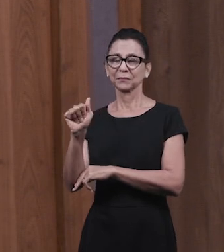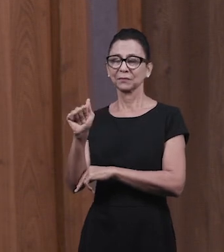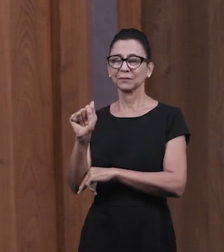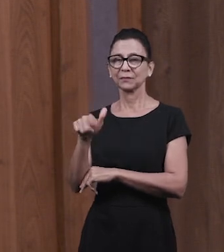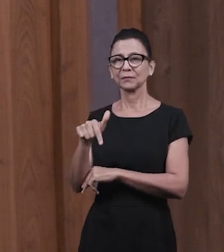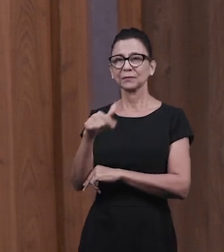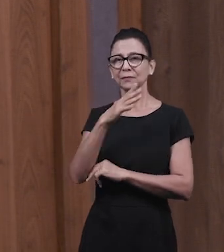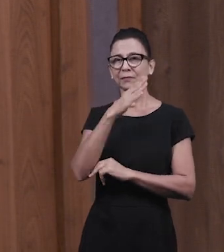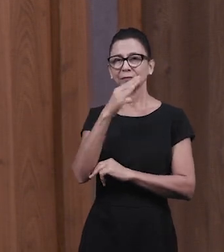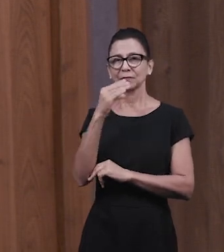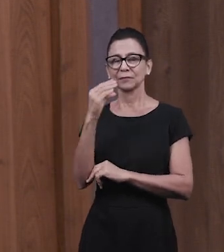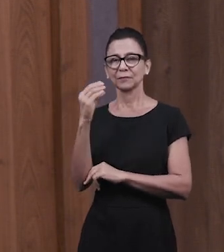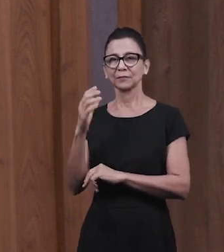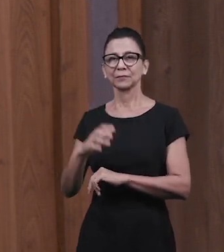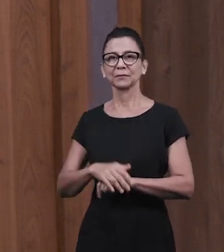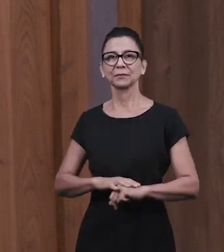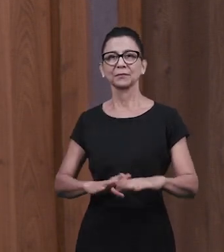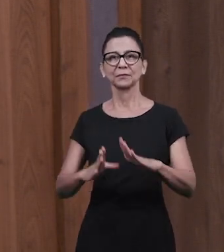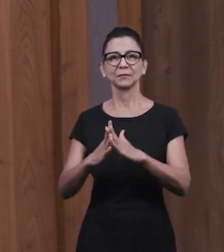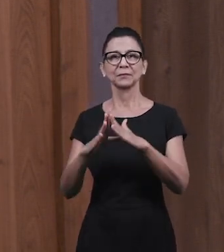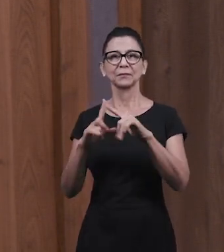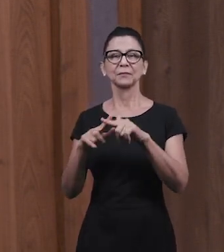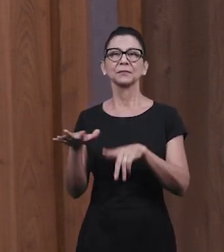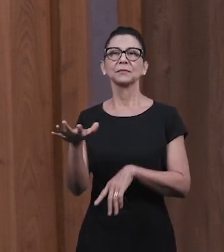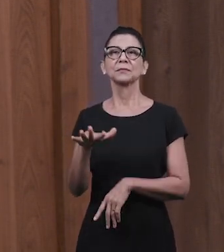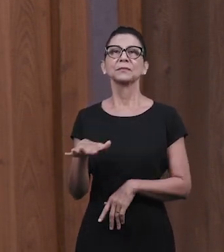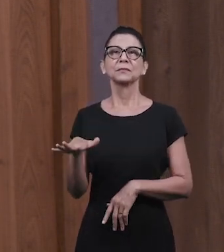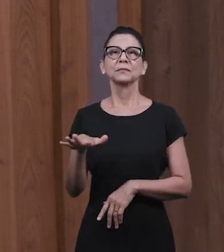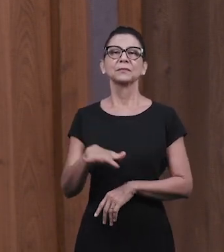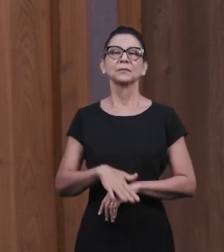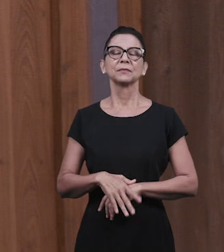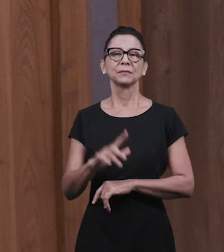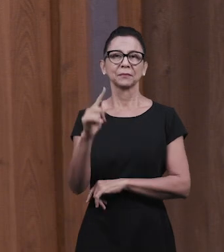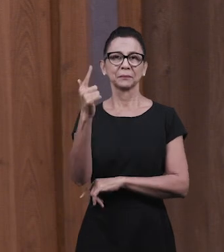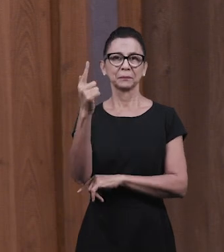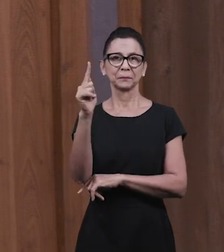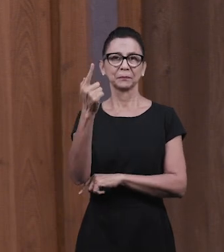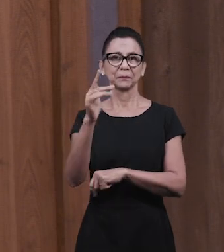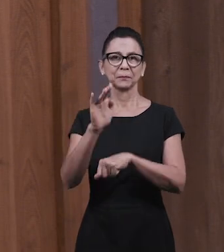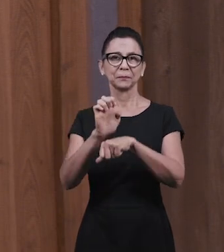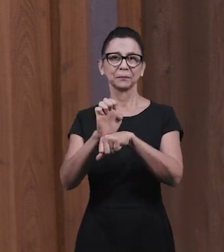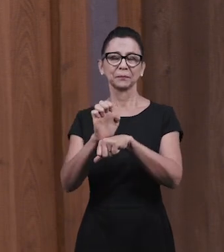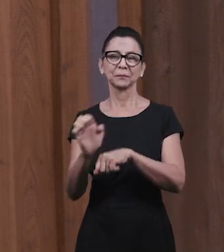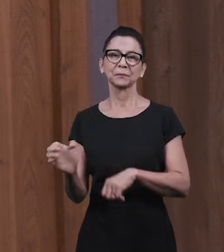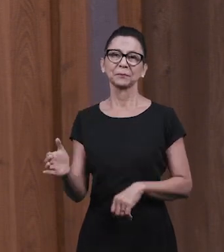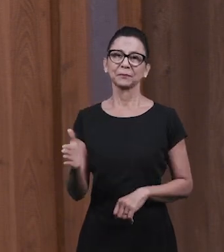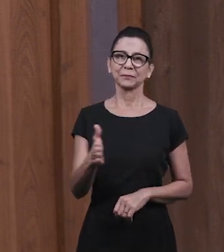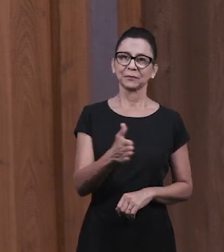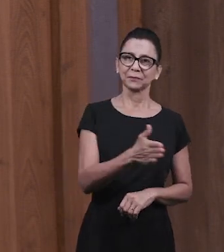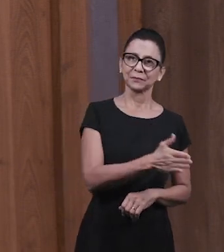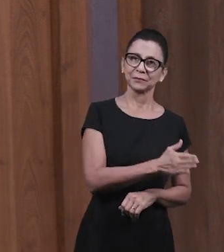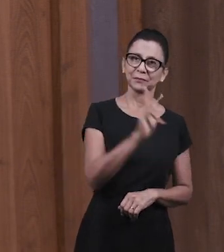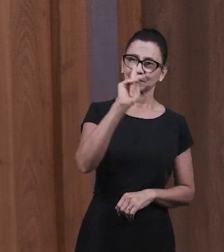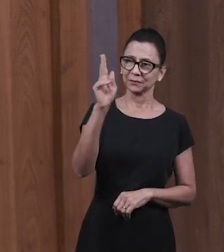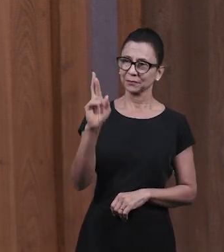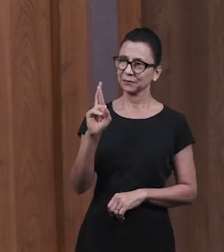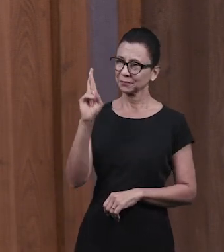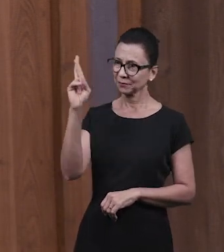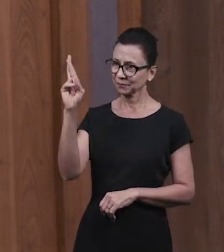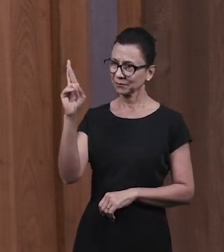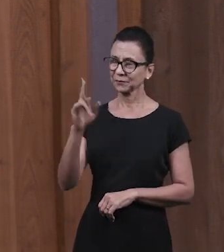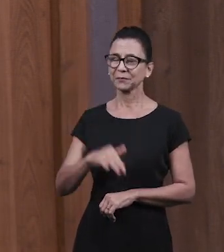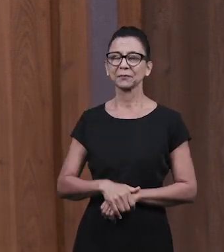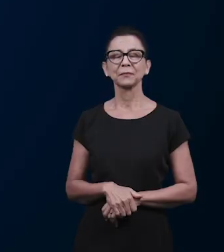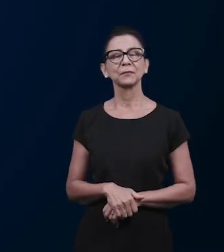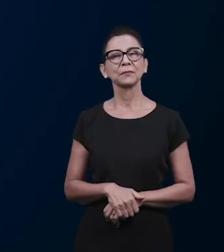adolescente da igreja ali de Lusiânia. Lusiânia fica no estado de Goiás. A paz do Senhor, Ana Luísa. Responda, por